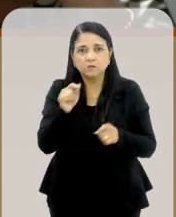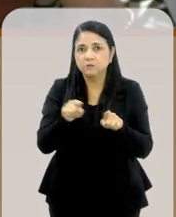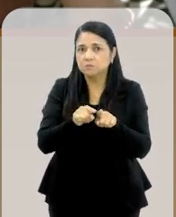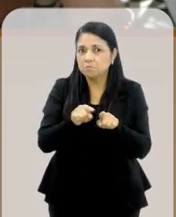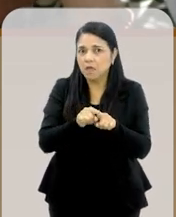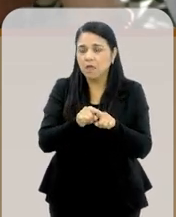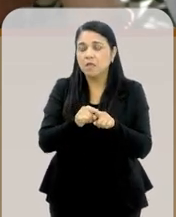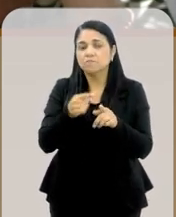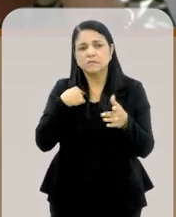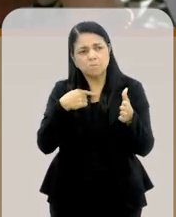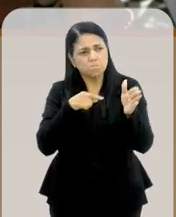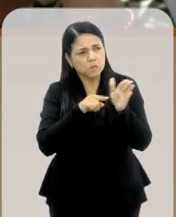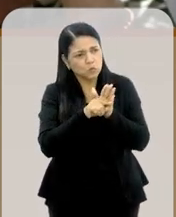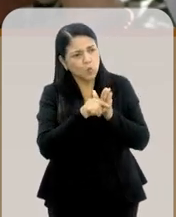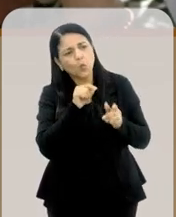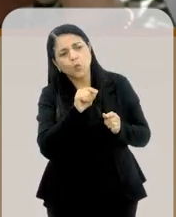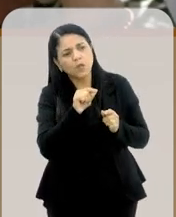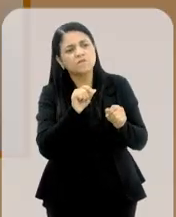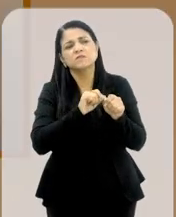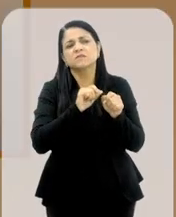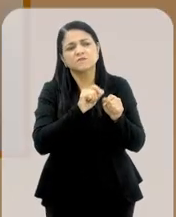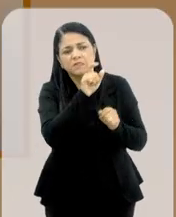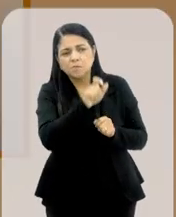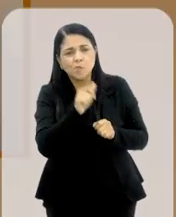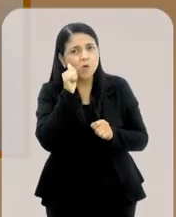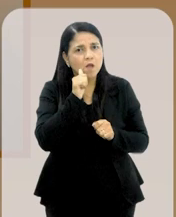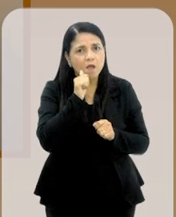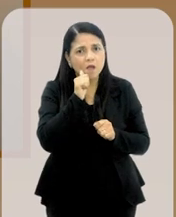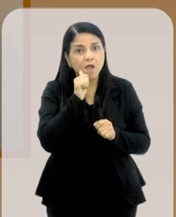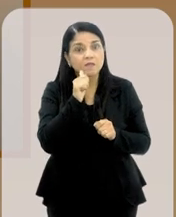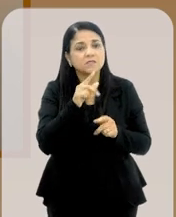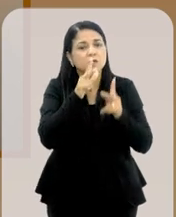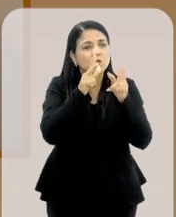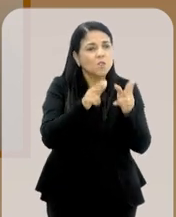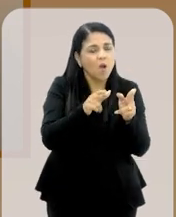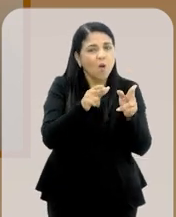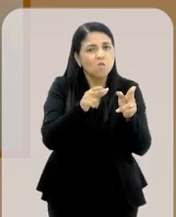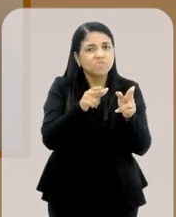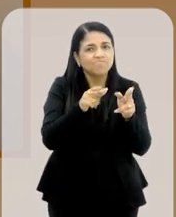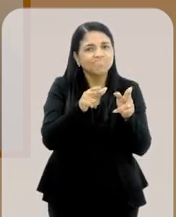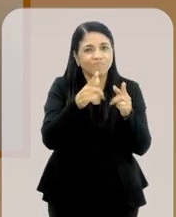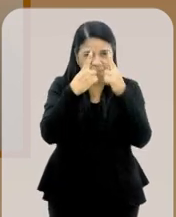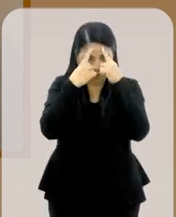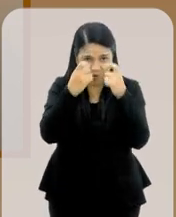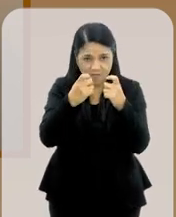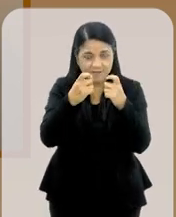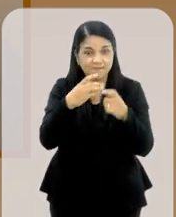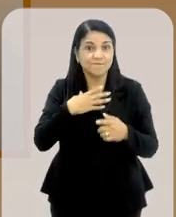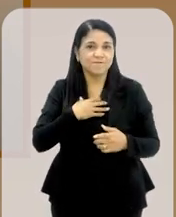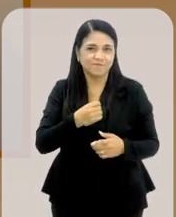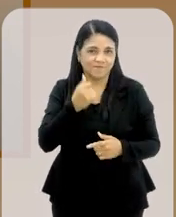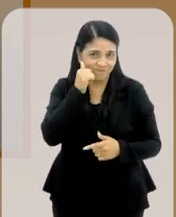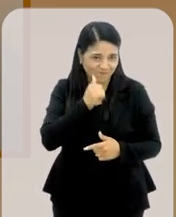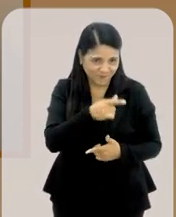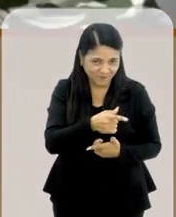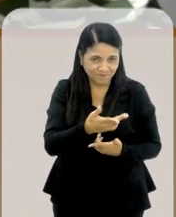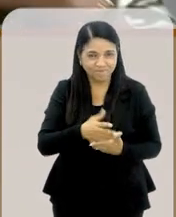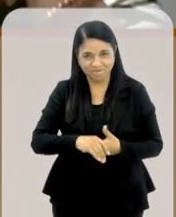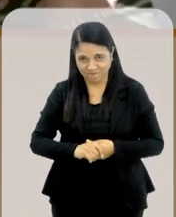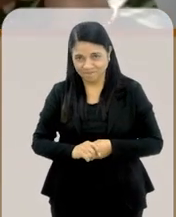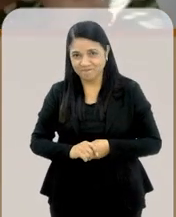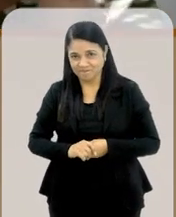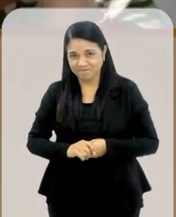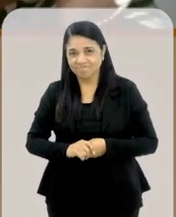mulheres inclusive. Você questionou o que elas fariam, por exemplo, se esse caso tivesse ocorrido com uma filha delas, né?